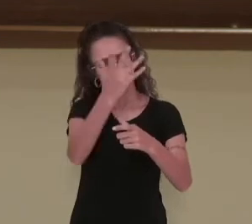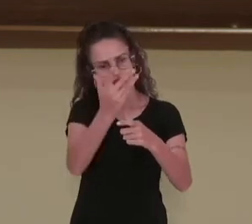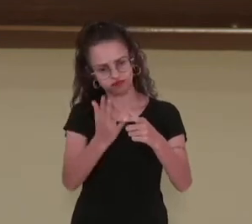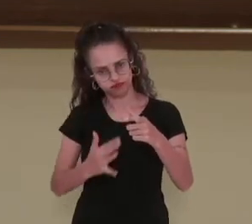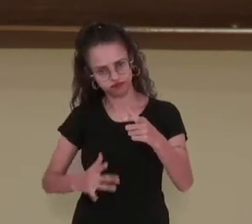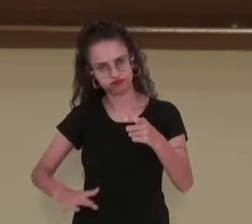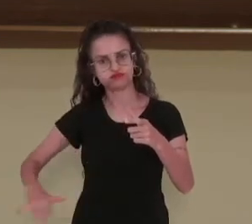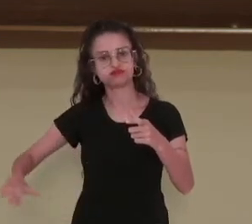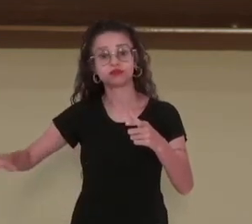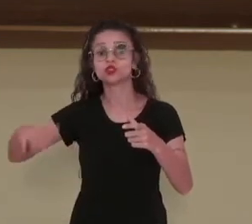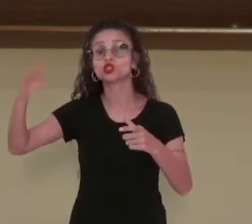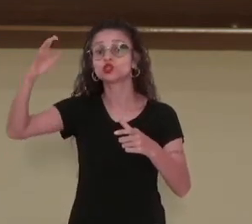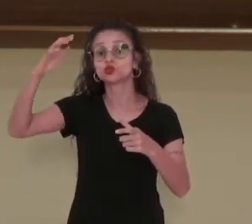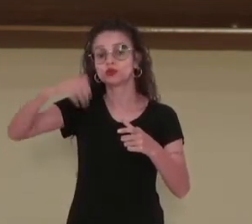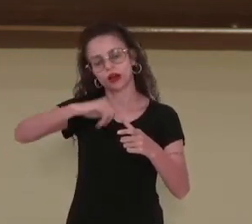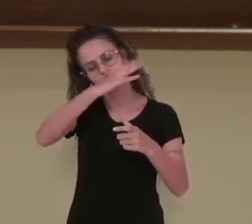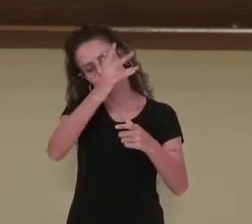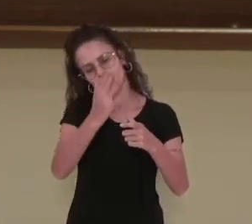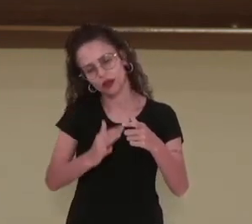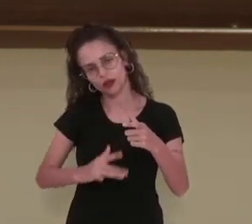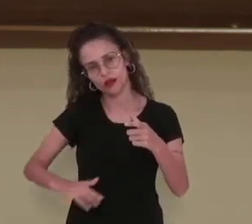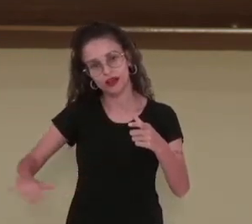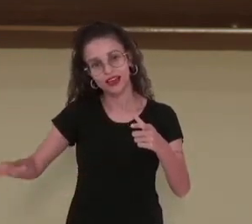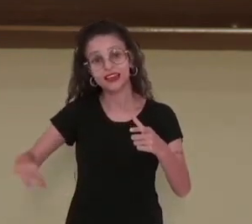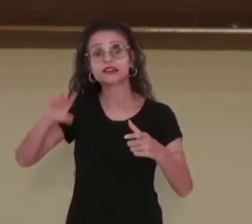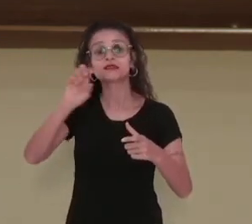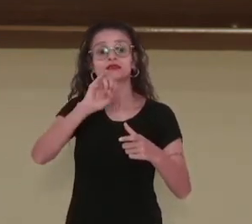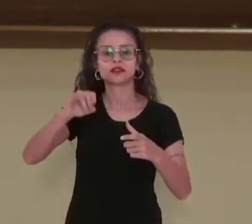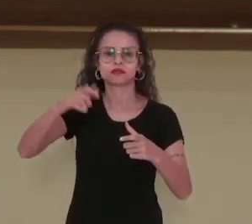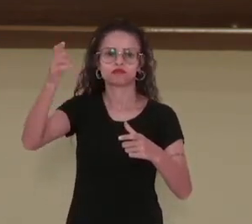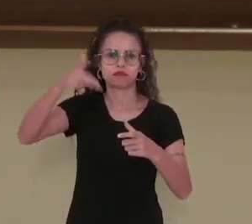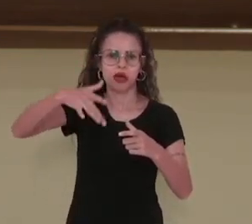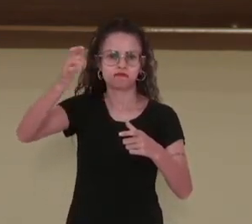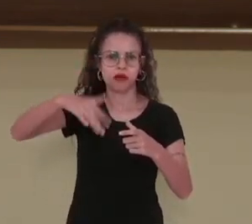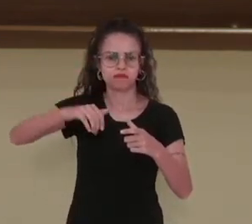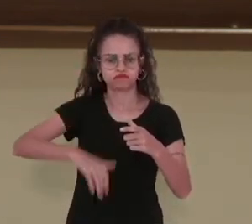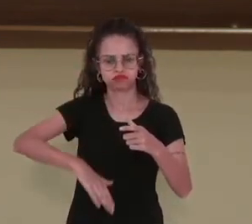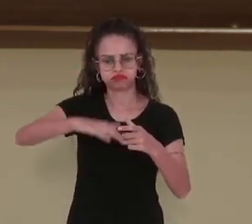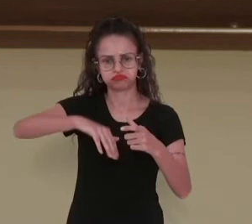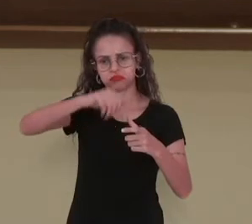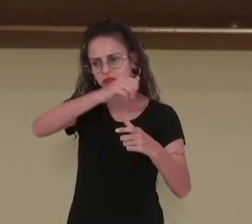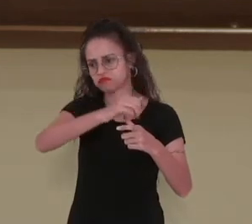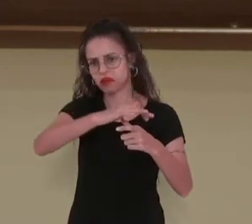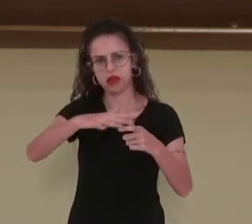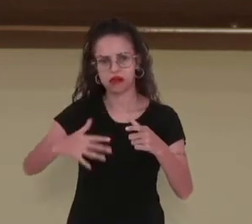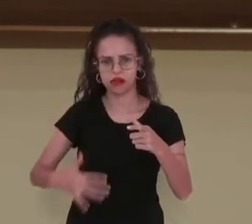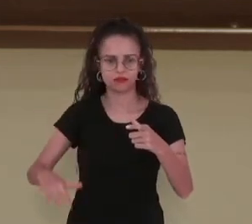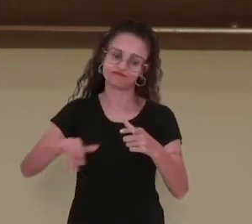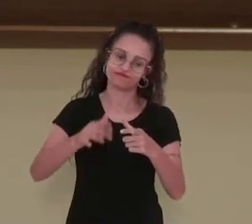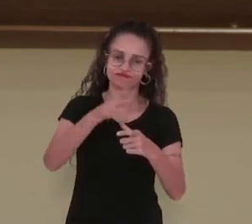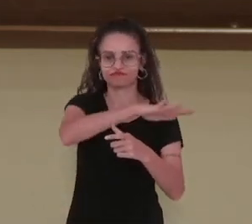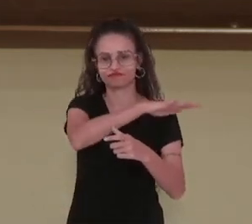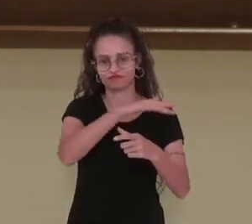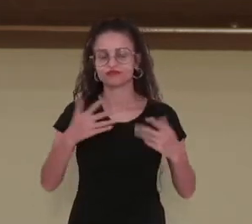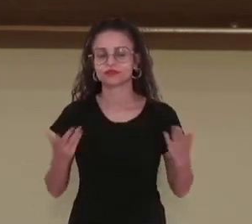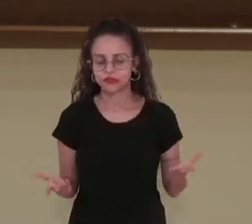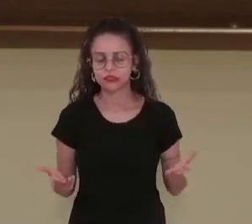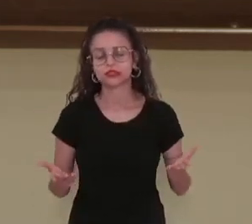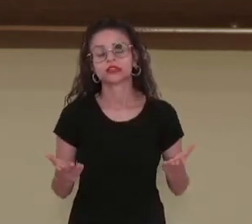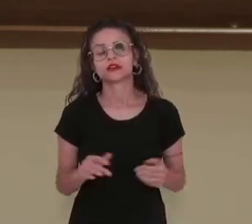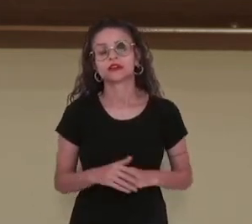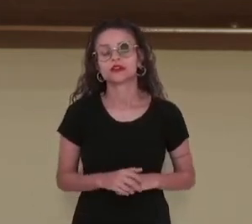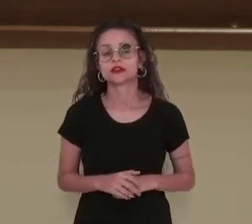A água da chuva. Então, as águas que vêm das calhas, que são jogadas na calçada, chegam até os